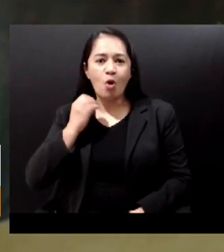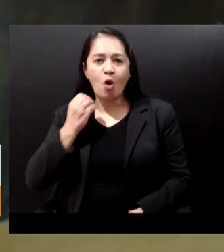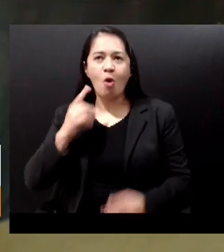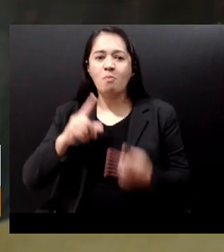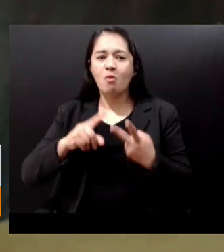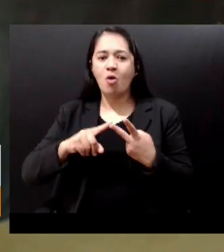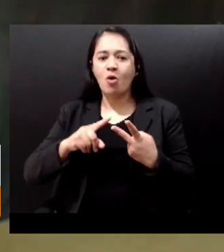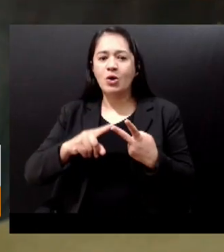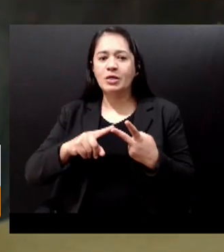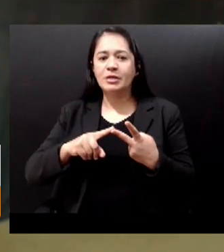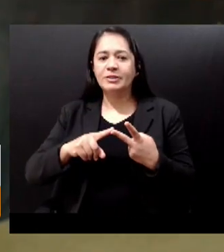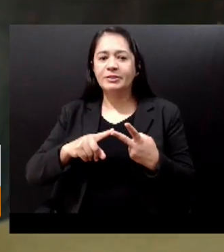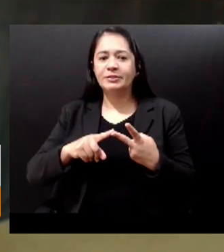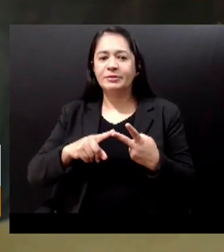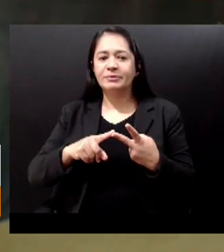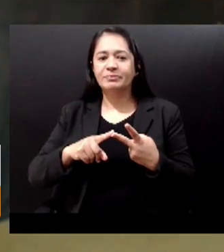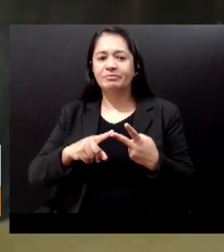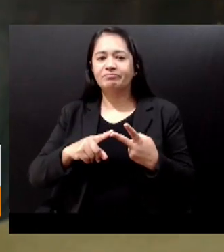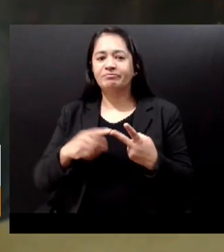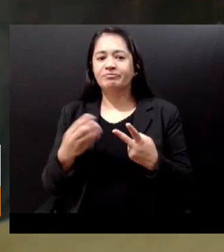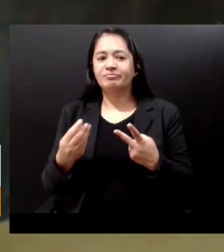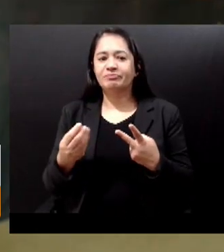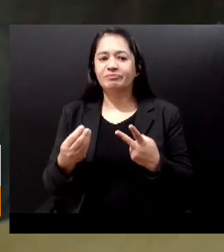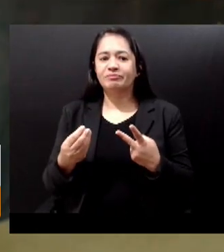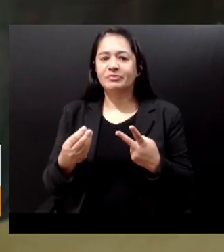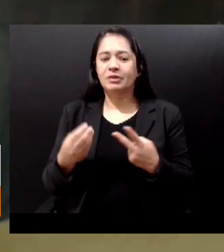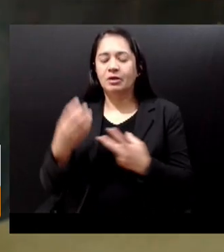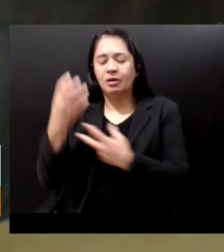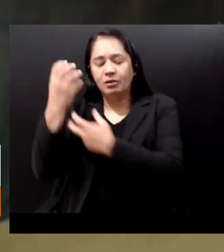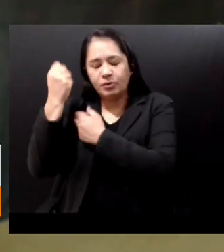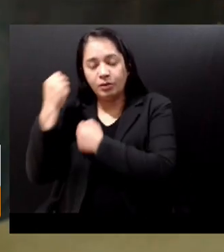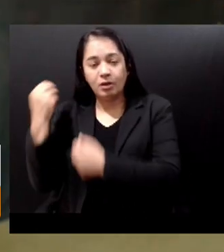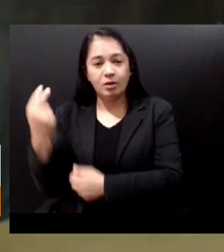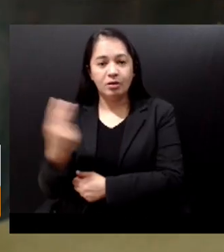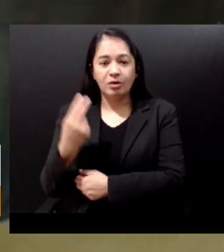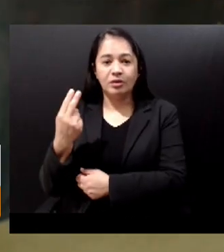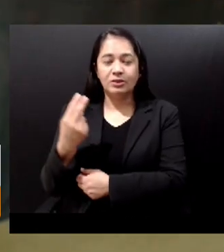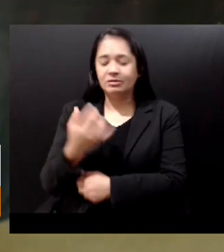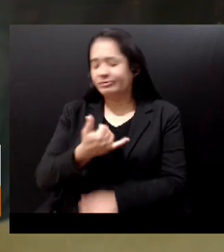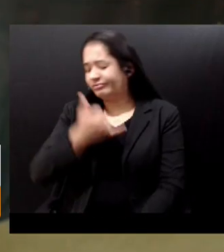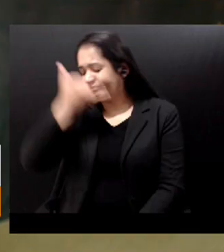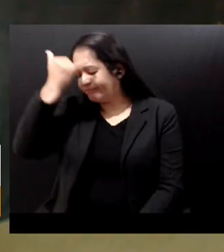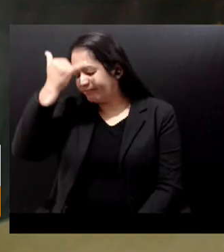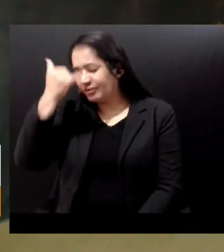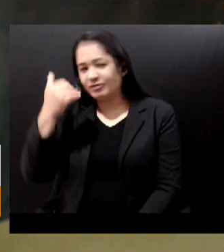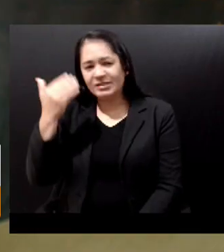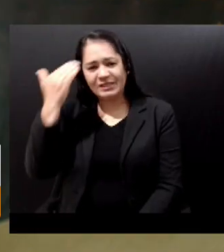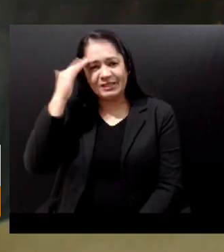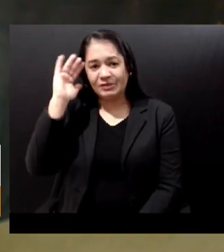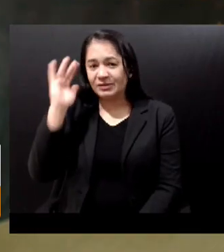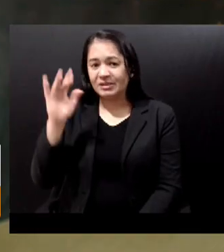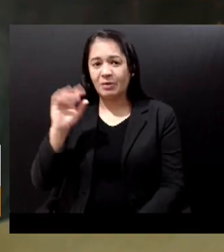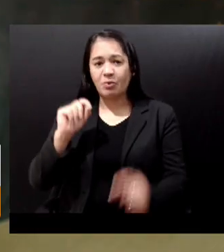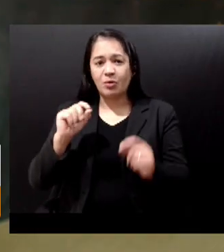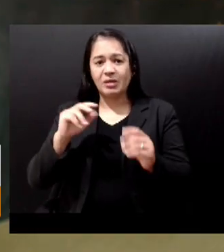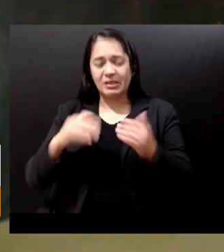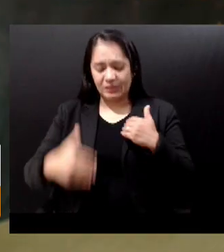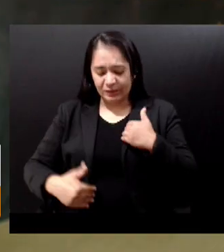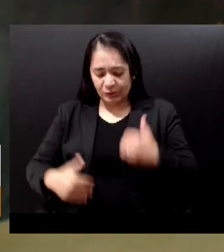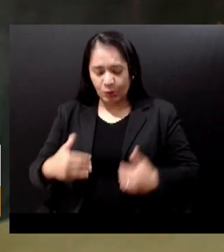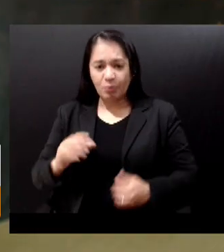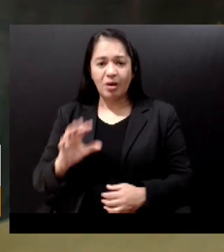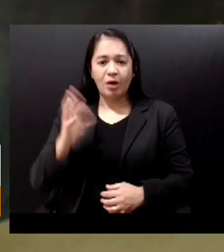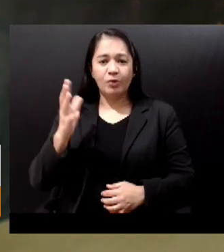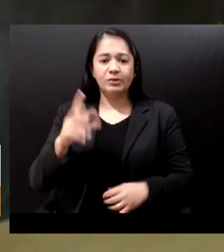aquela questão que você não consegue dormir direito, e aí vem a frustração, você não entende o que está acontecendo com o seu corpo. Então, tem também a gente precisa